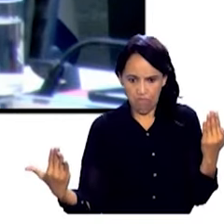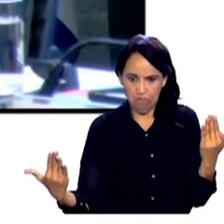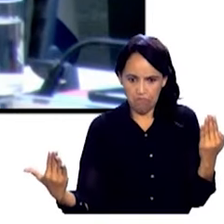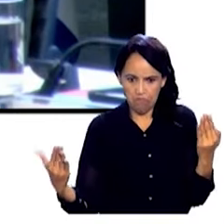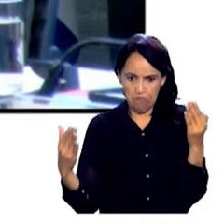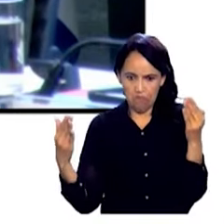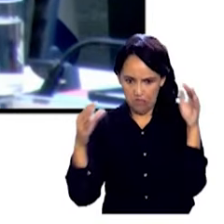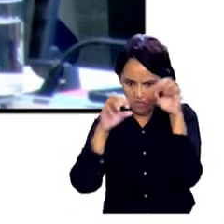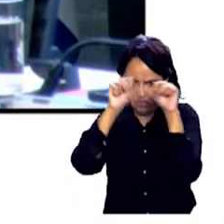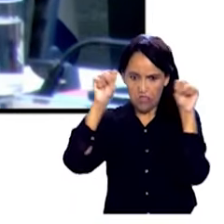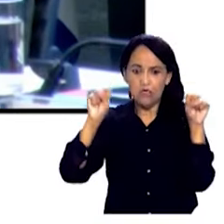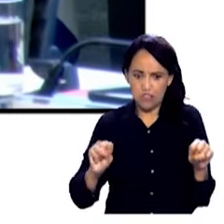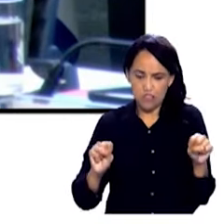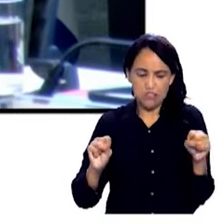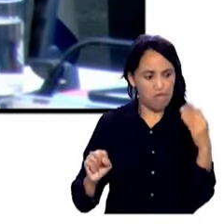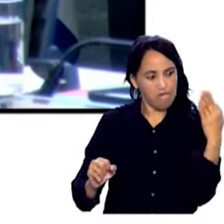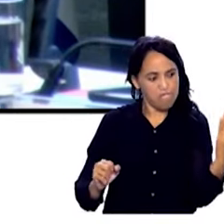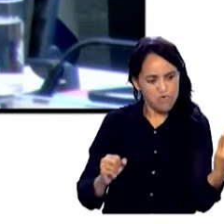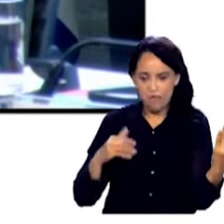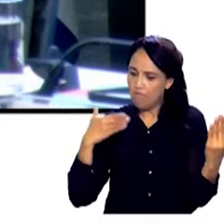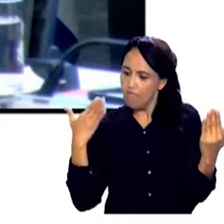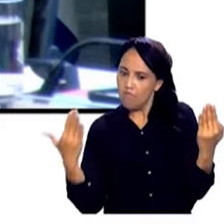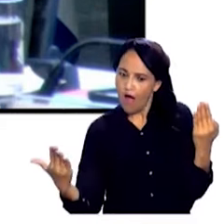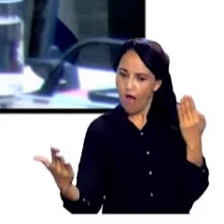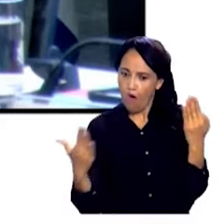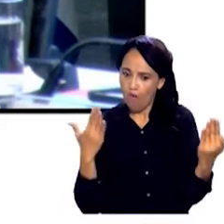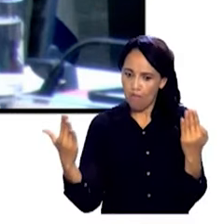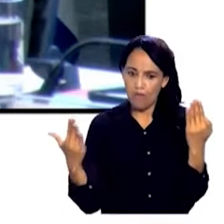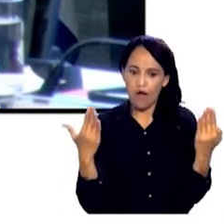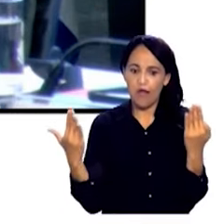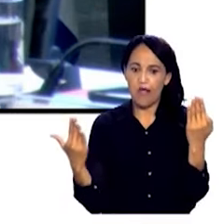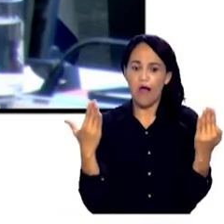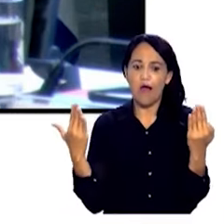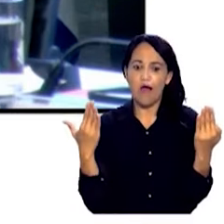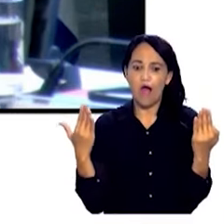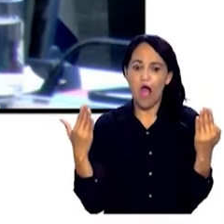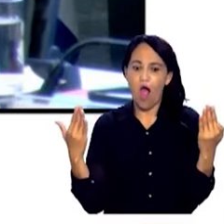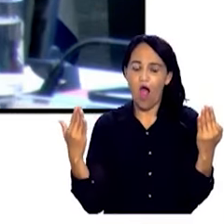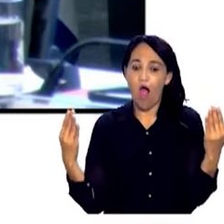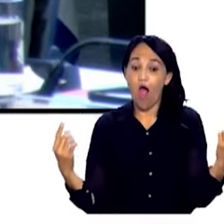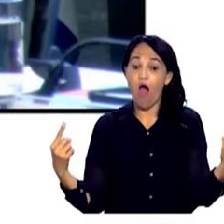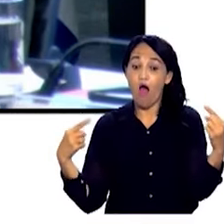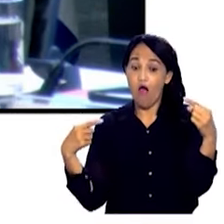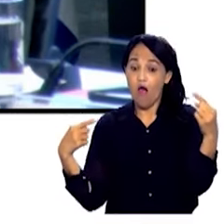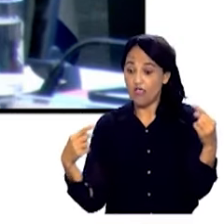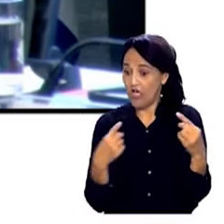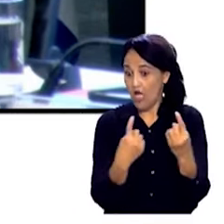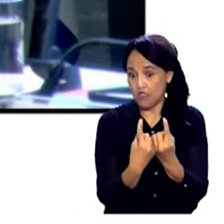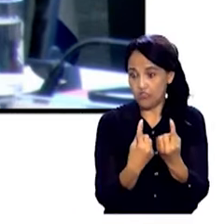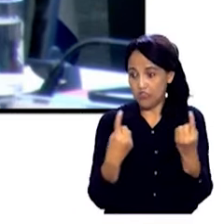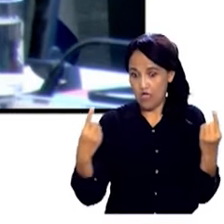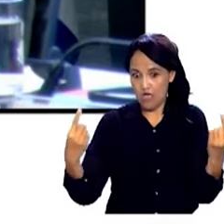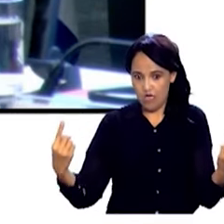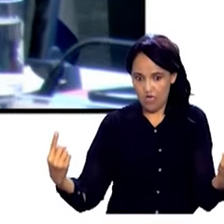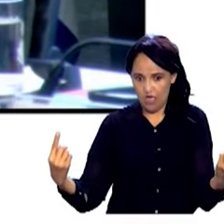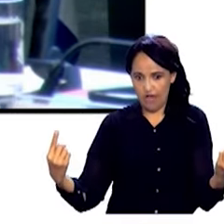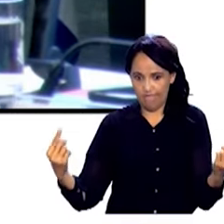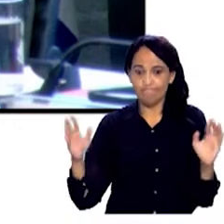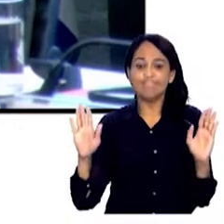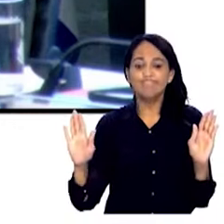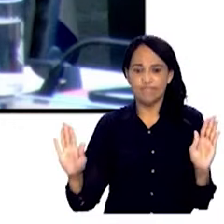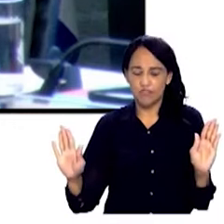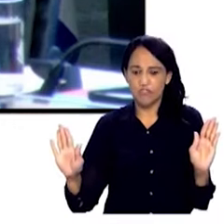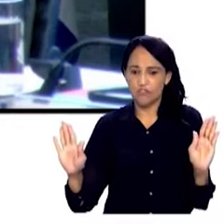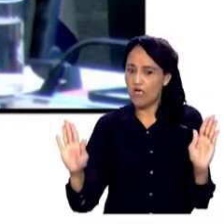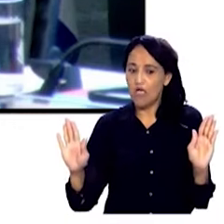camul por exemplo Então já a comparação diagonal já não é de uma turma é de um plenário Punto um